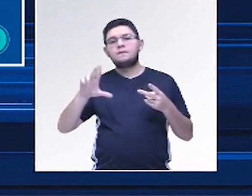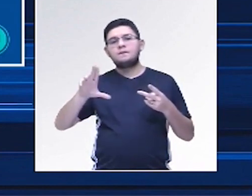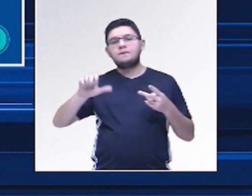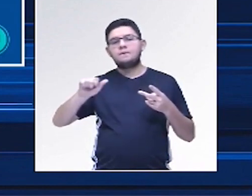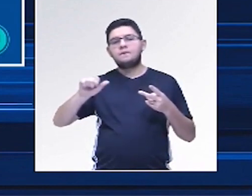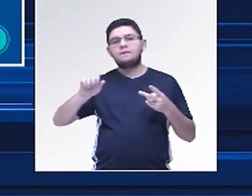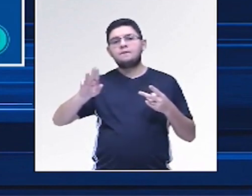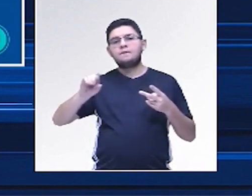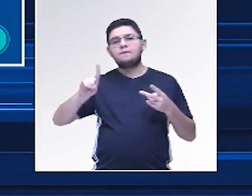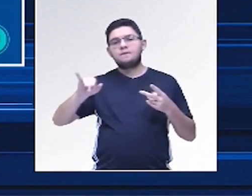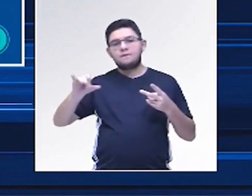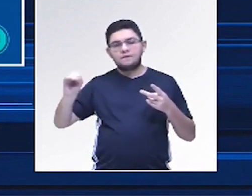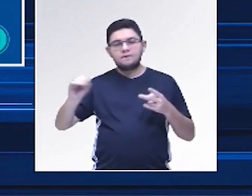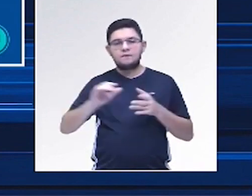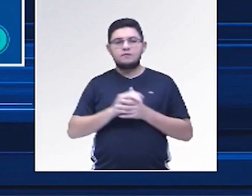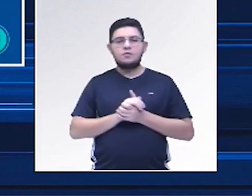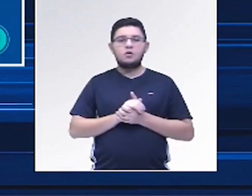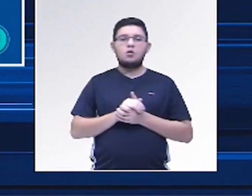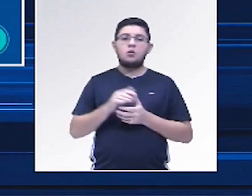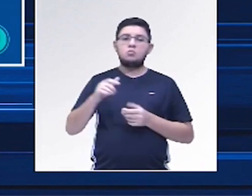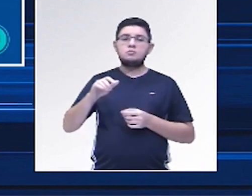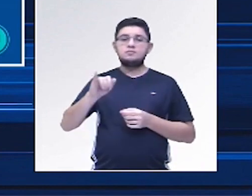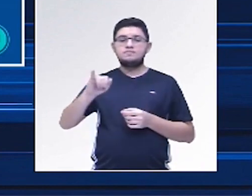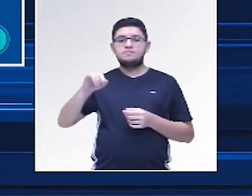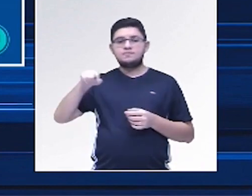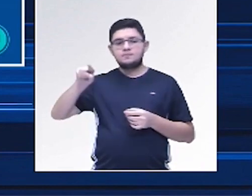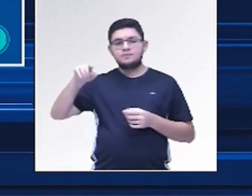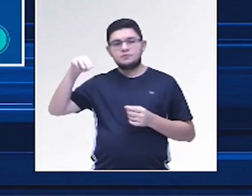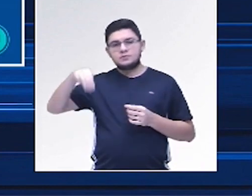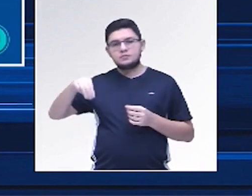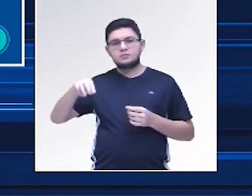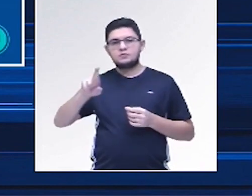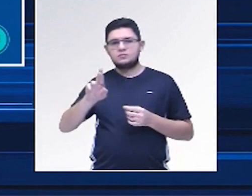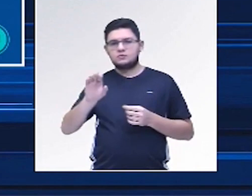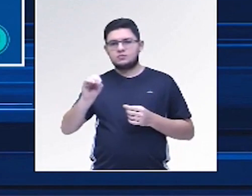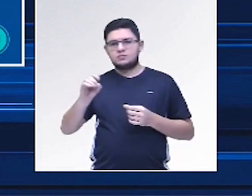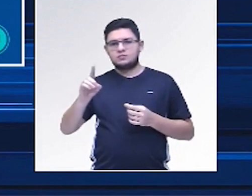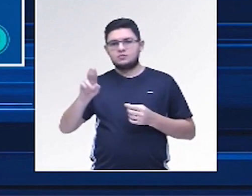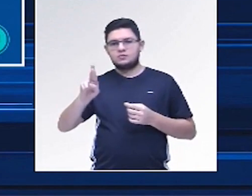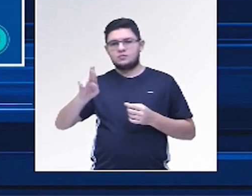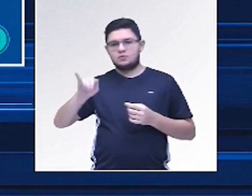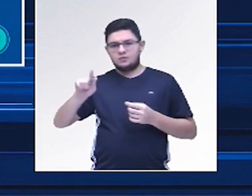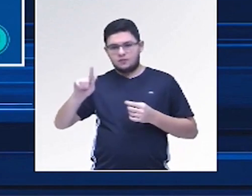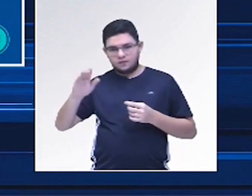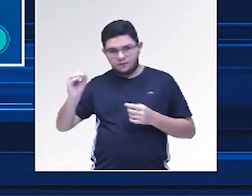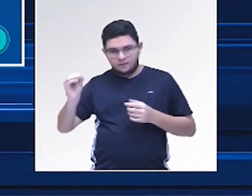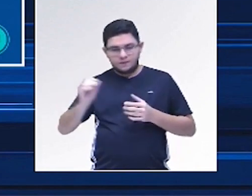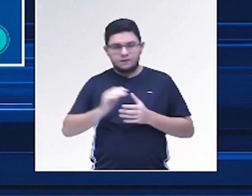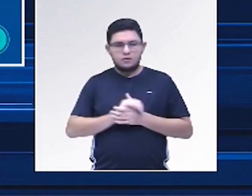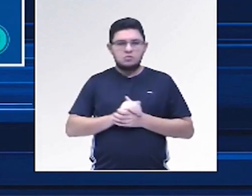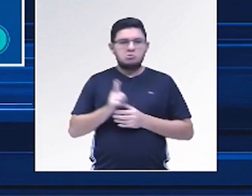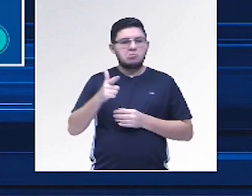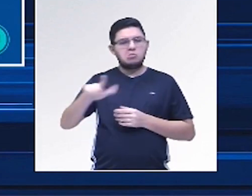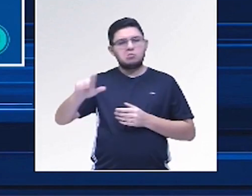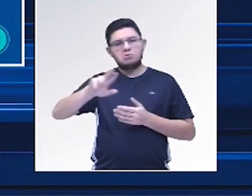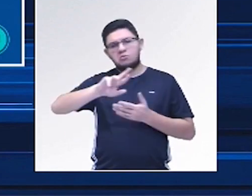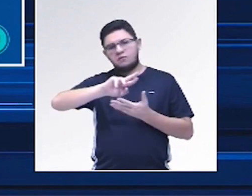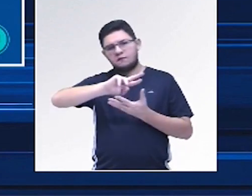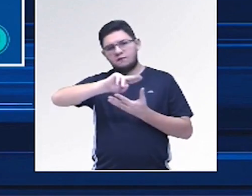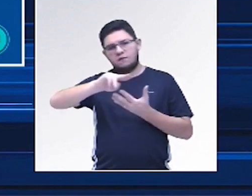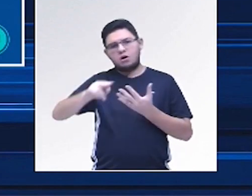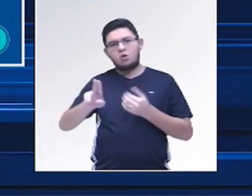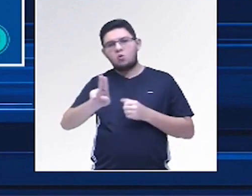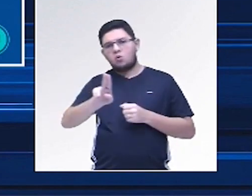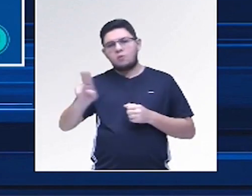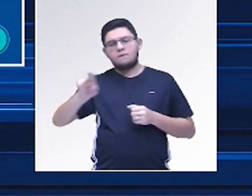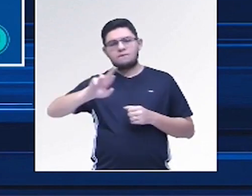I'm Cláudia, I'm Rodrigo, I'm Débora. Tudo bem? Então essas são as duas formas que você pode já